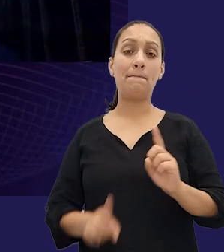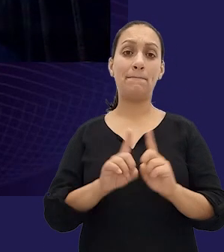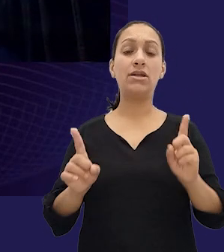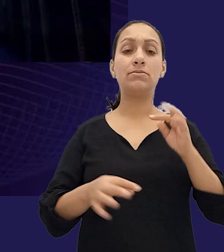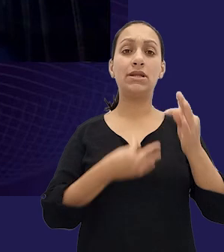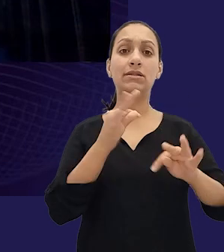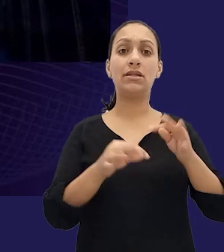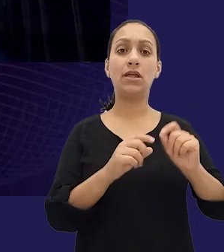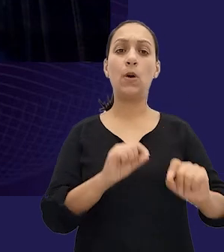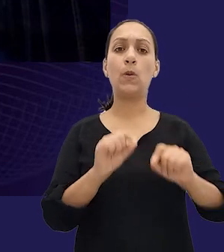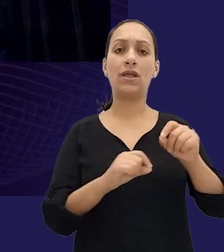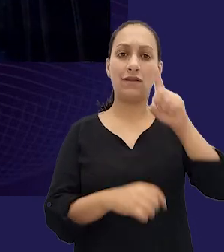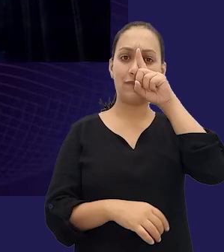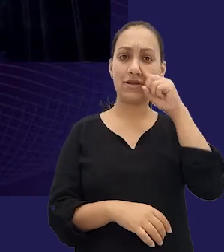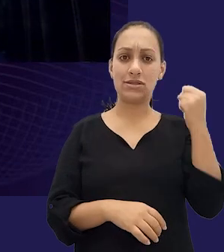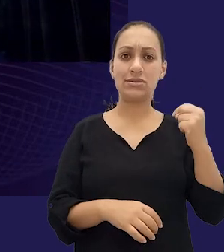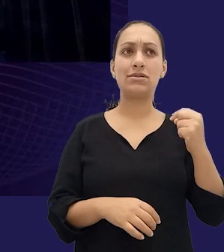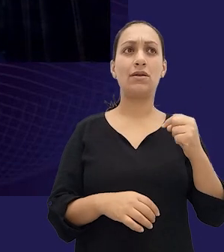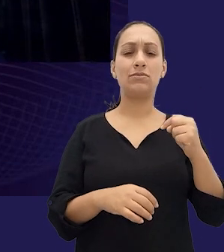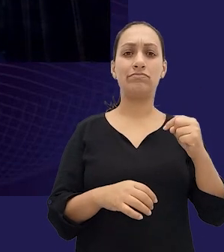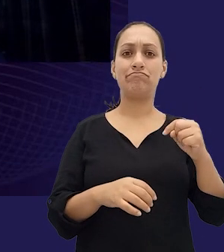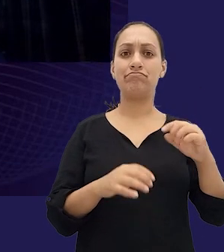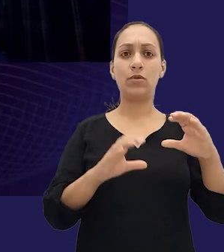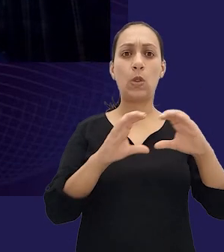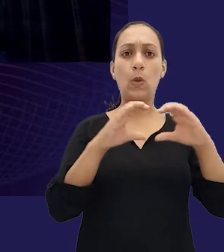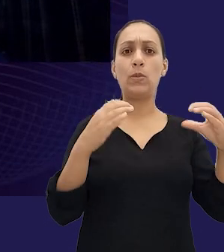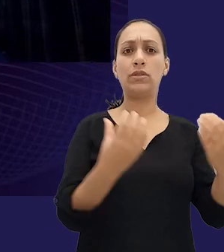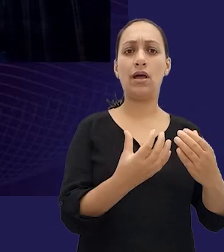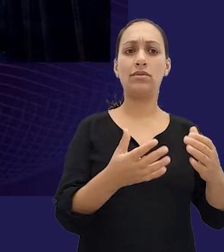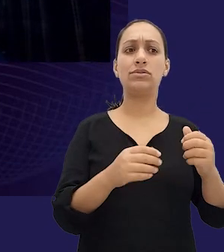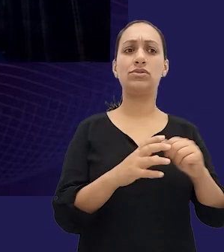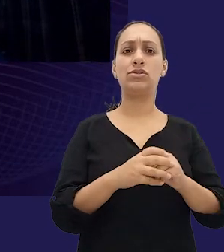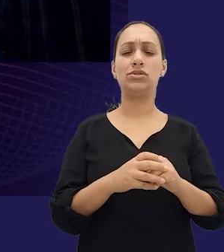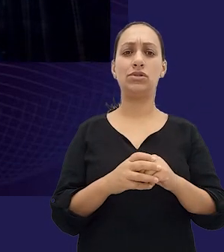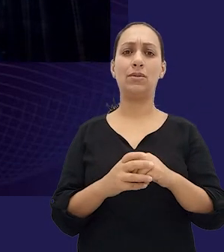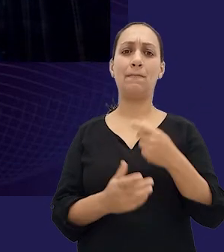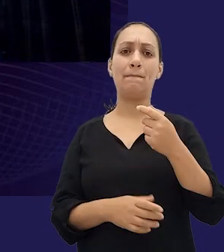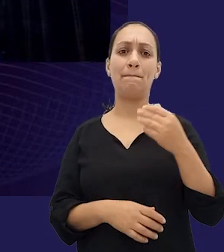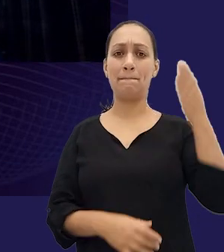tratar o quê? Para tratar infecções comunitárias, né? Para tratar pneumonia